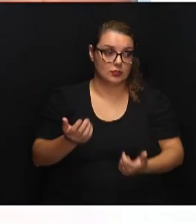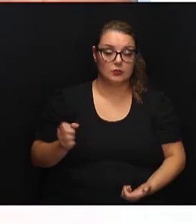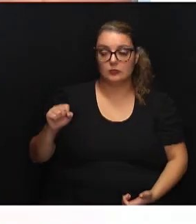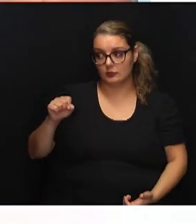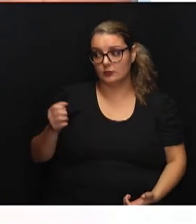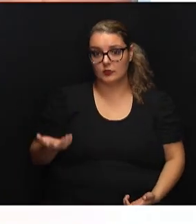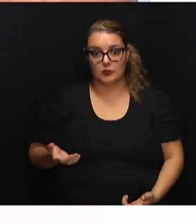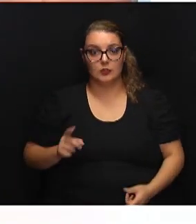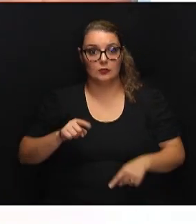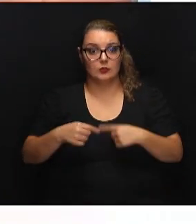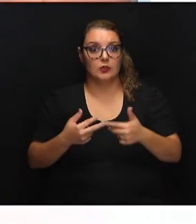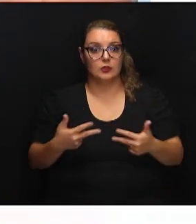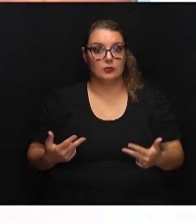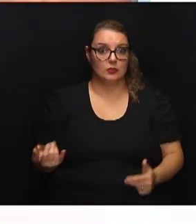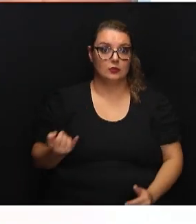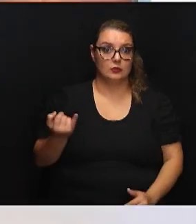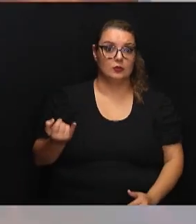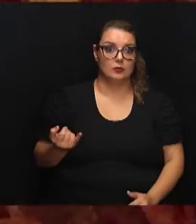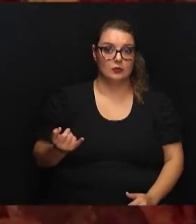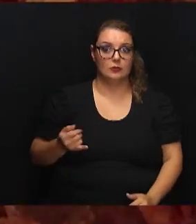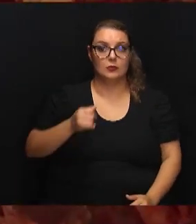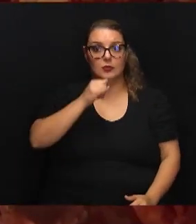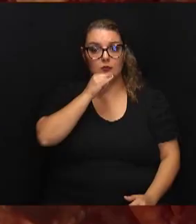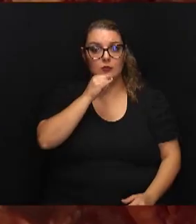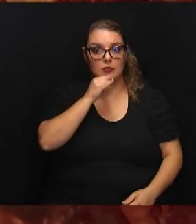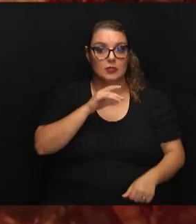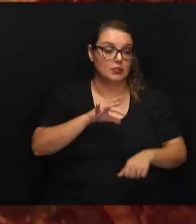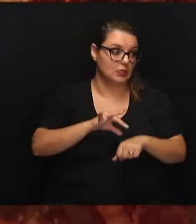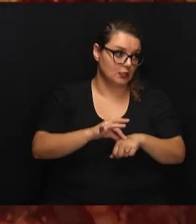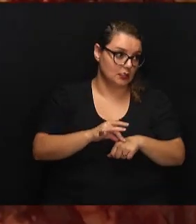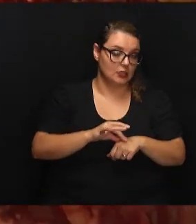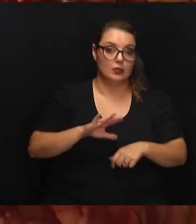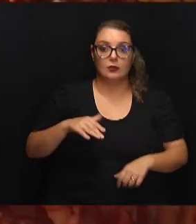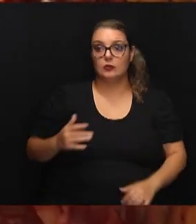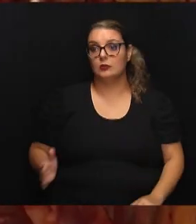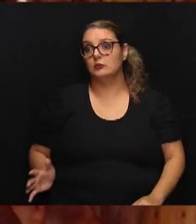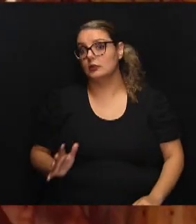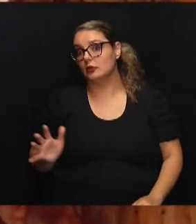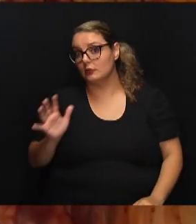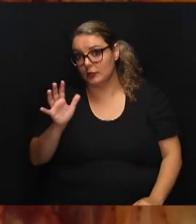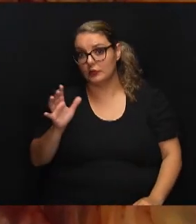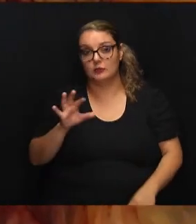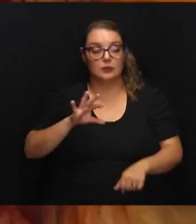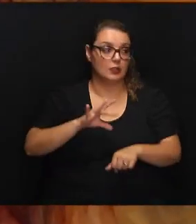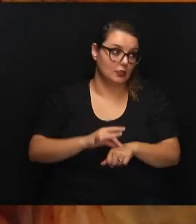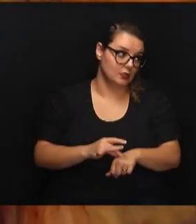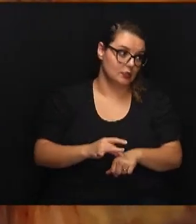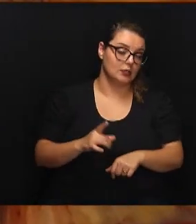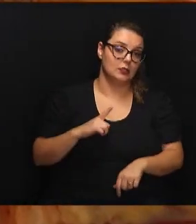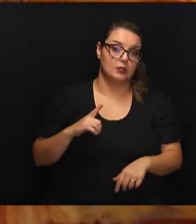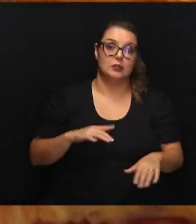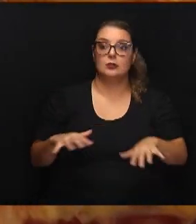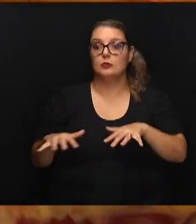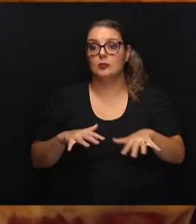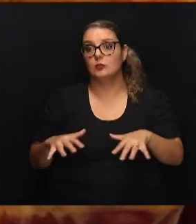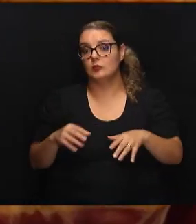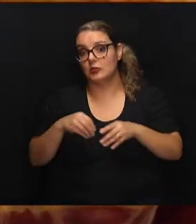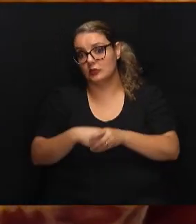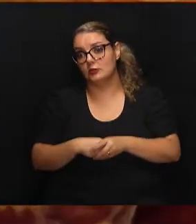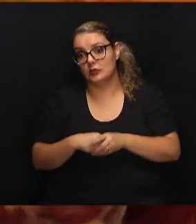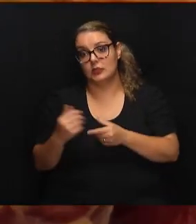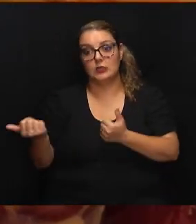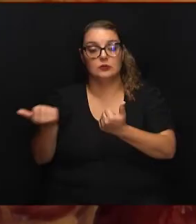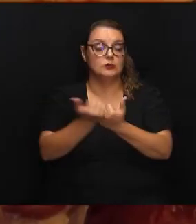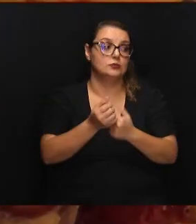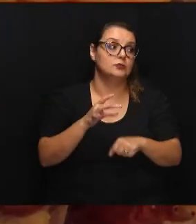E outra coisa interessante, você pega no caso da carne. Quando aumenta o preço da carne, você tem um movimento no mercado interno de substituir